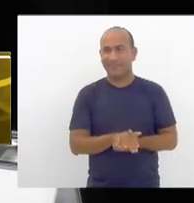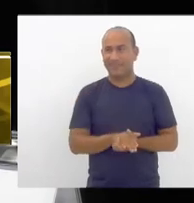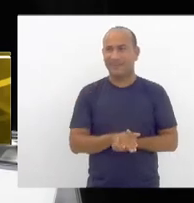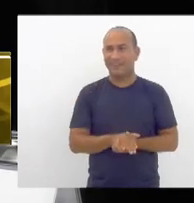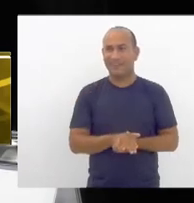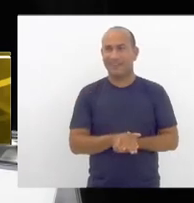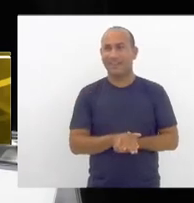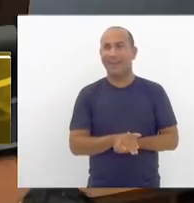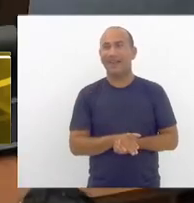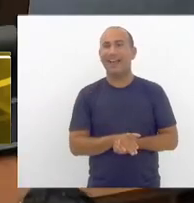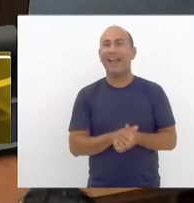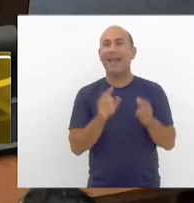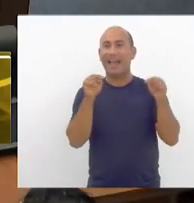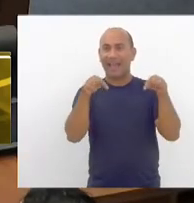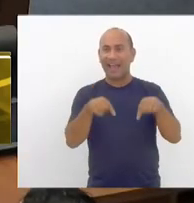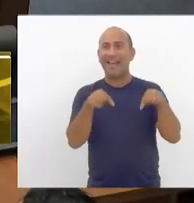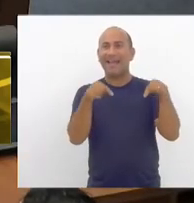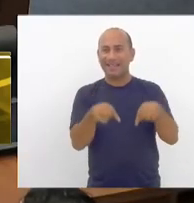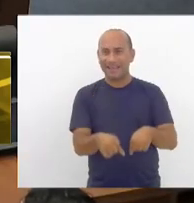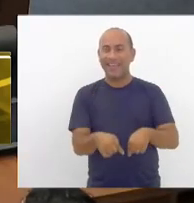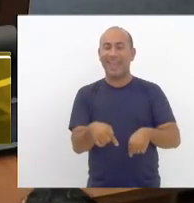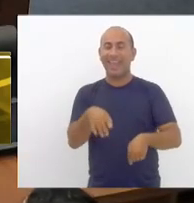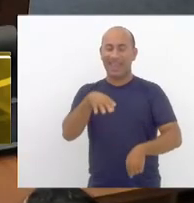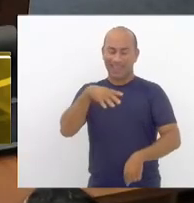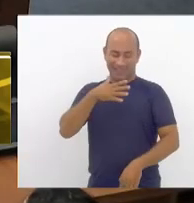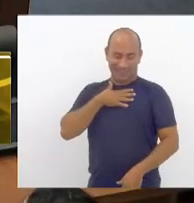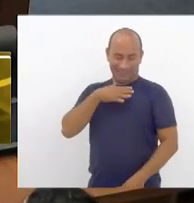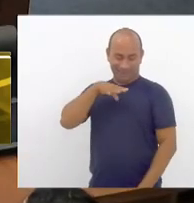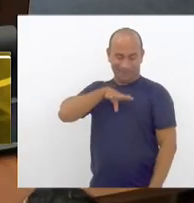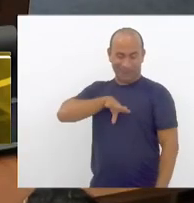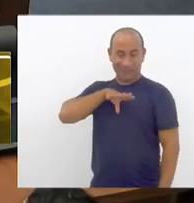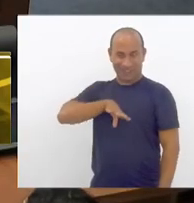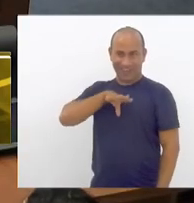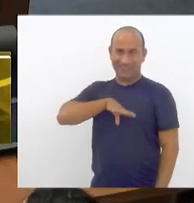mas aqui é uma cidadão vascaína